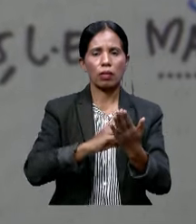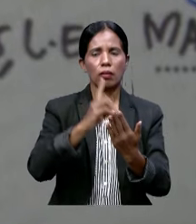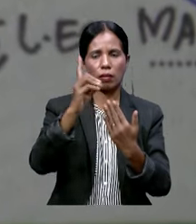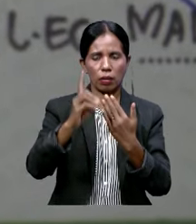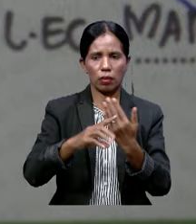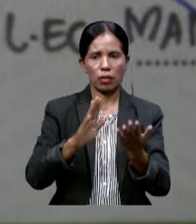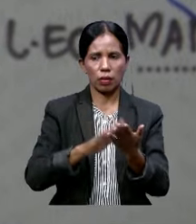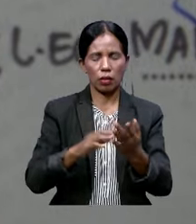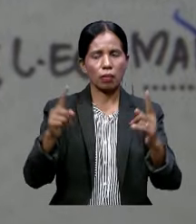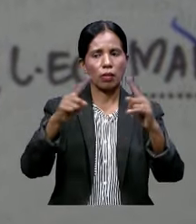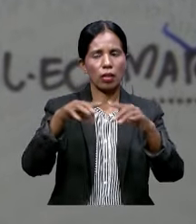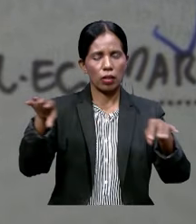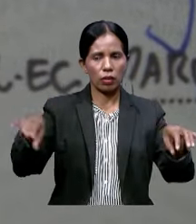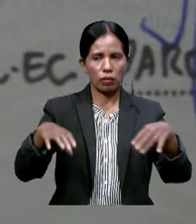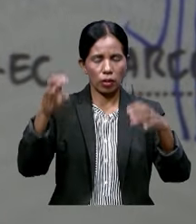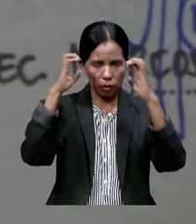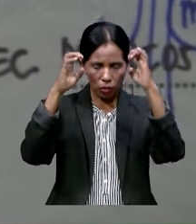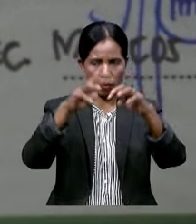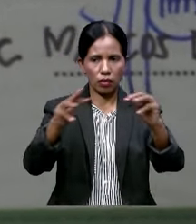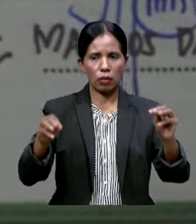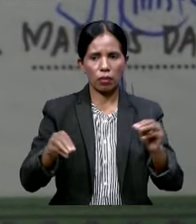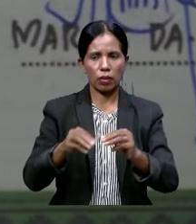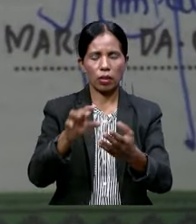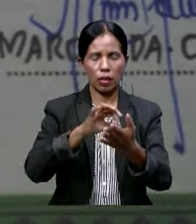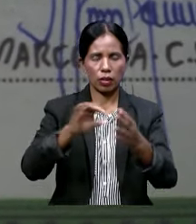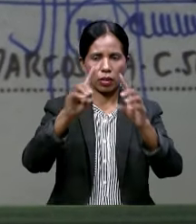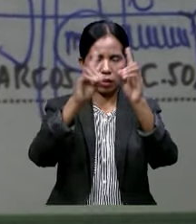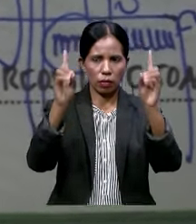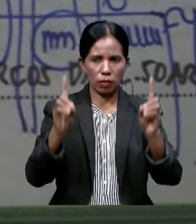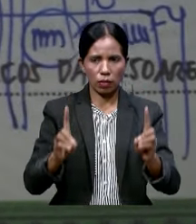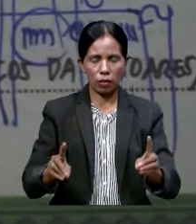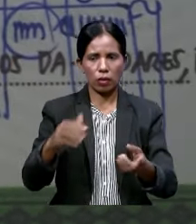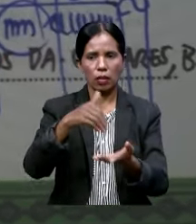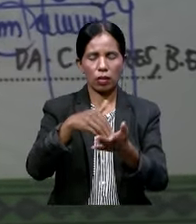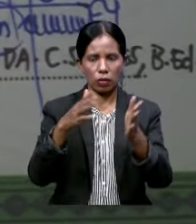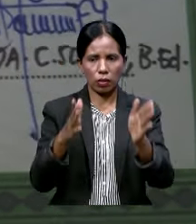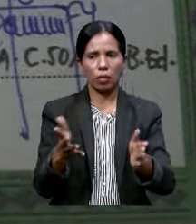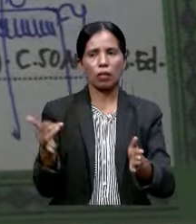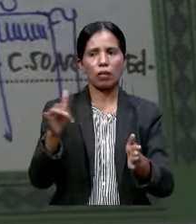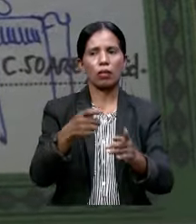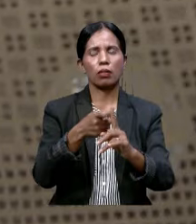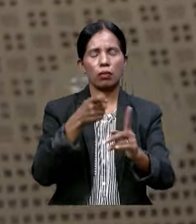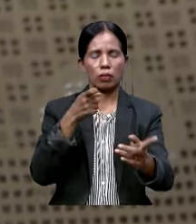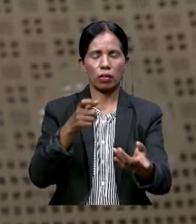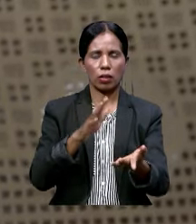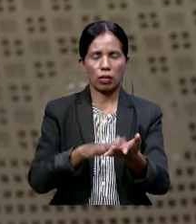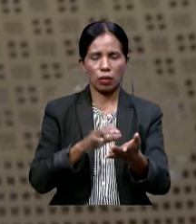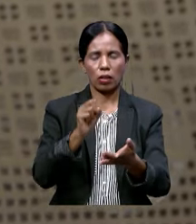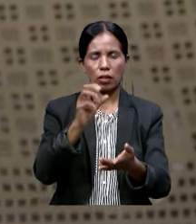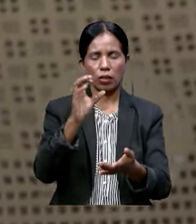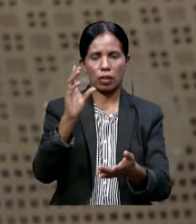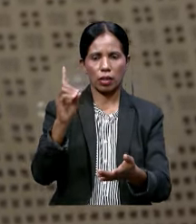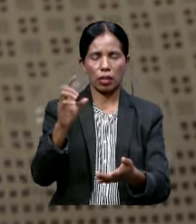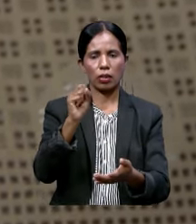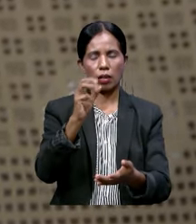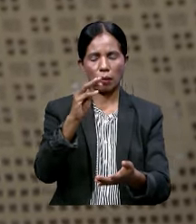Escolar ba Serviço Educação Município Nian, atua assina diploma completação estudante CIRA, husi ensino básico, ensino secundário geral,